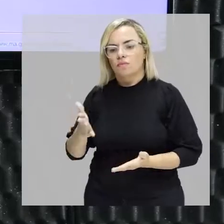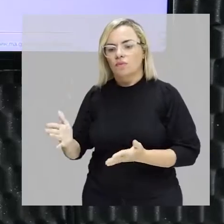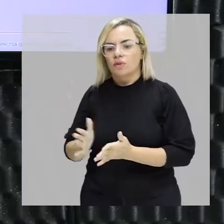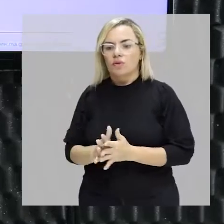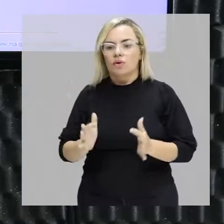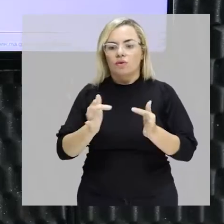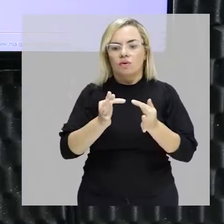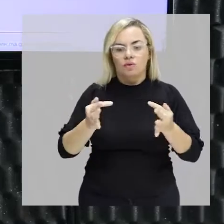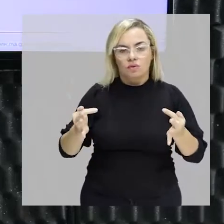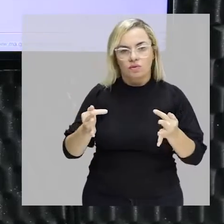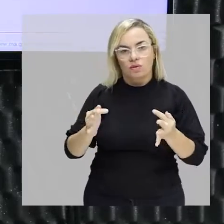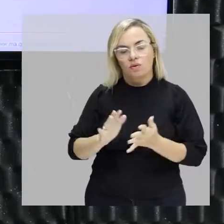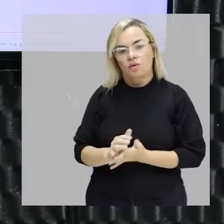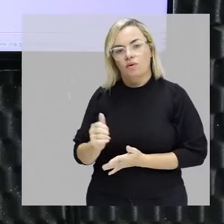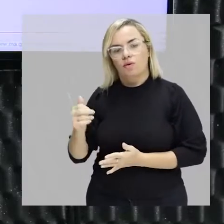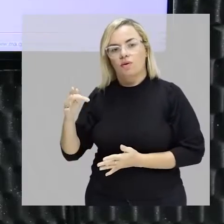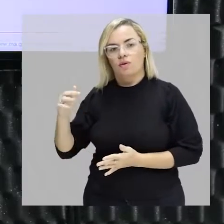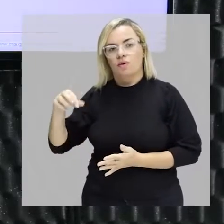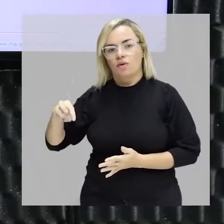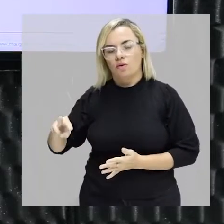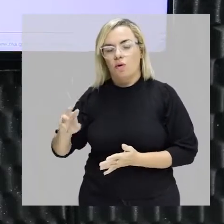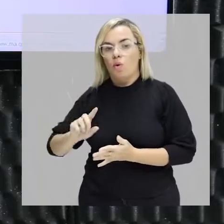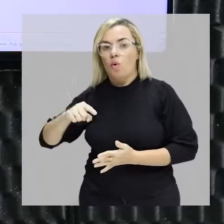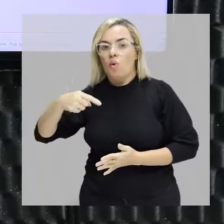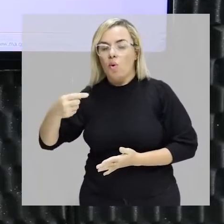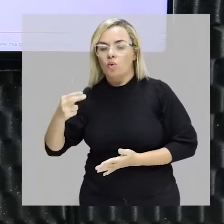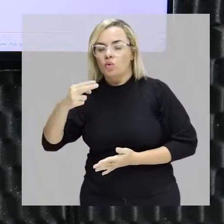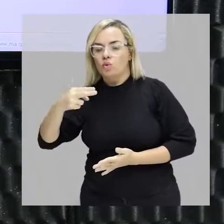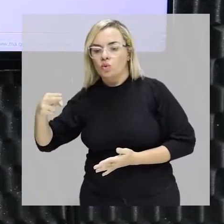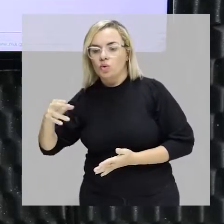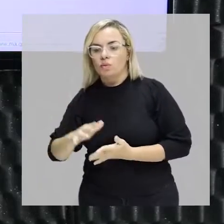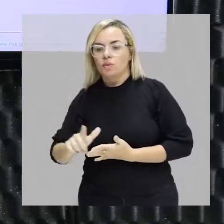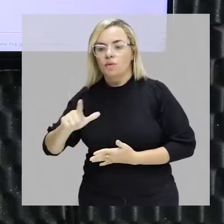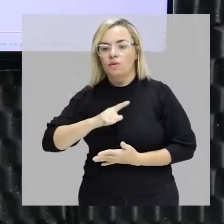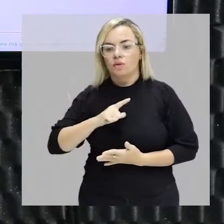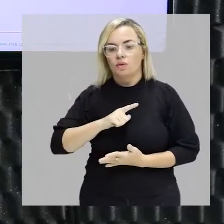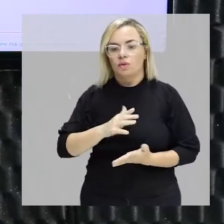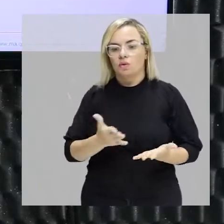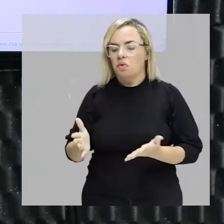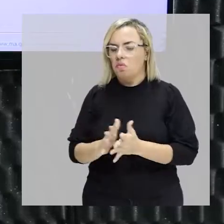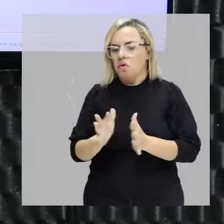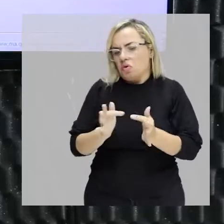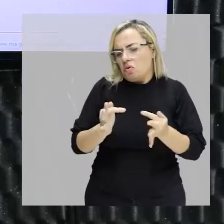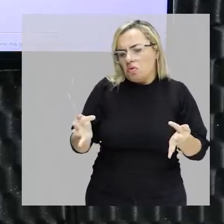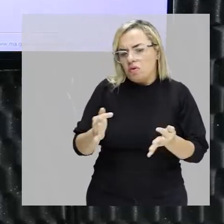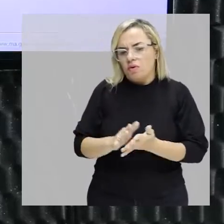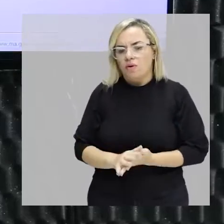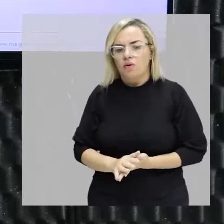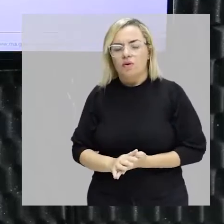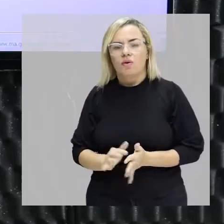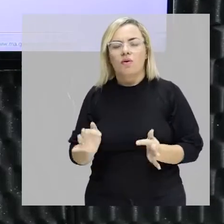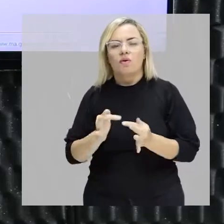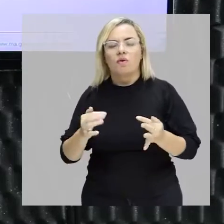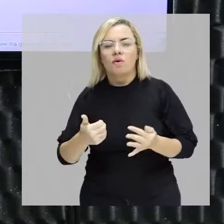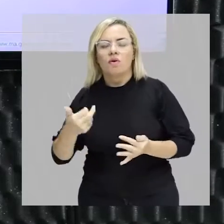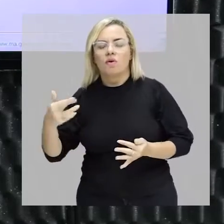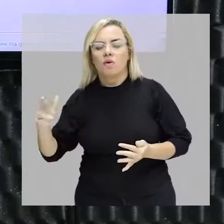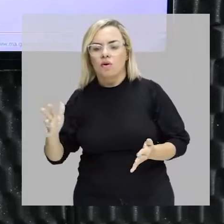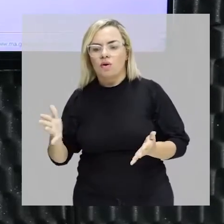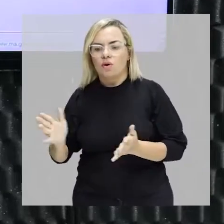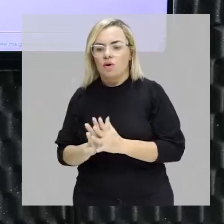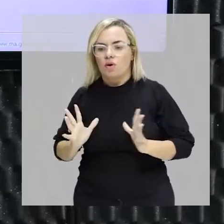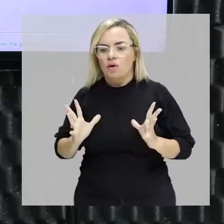grau ou função afim, é o outro nomezinho que ela recebe, tá? Ou simplesmente função do primeiro grau, a toda a função